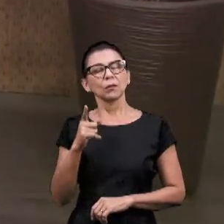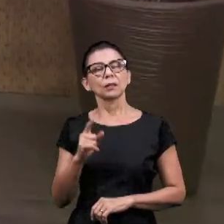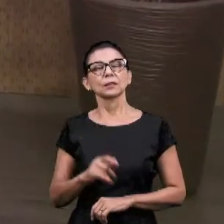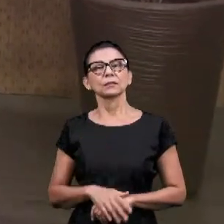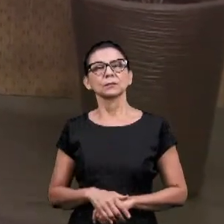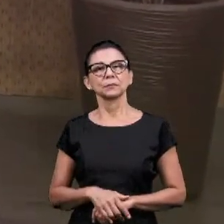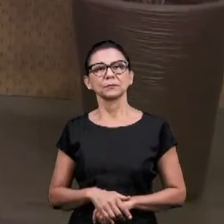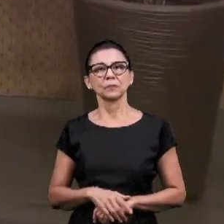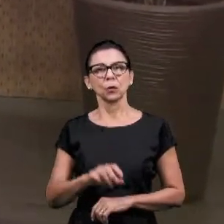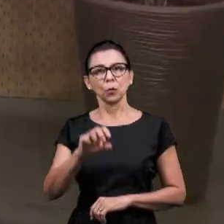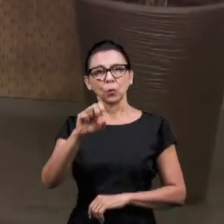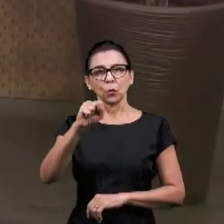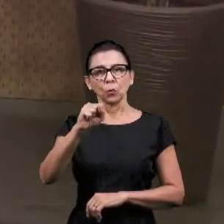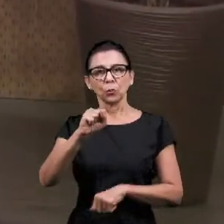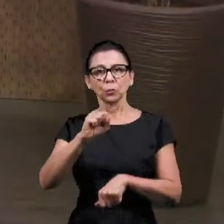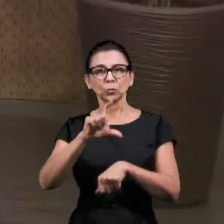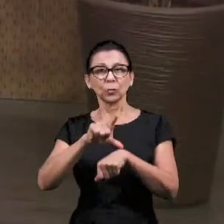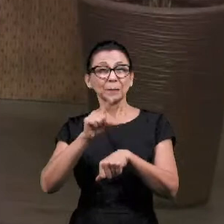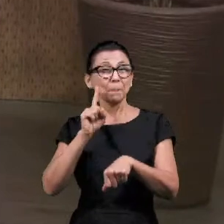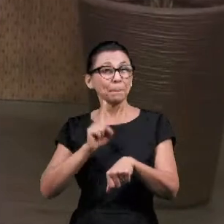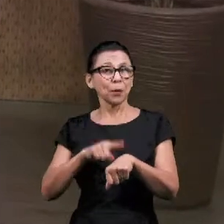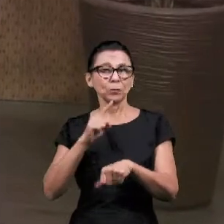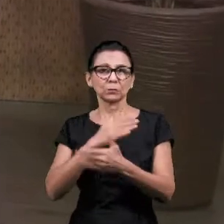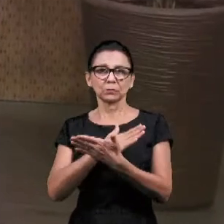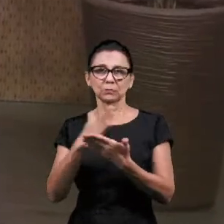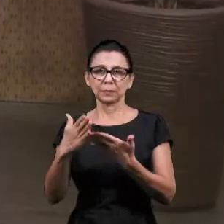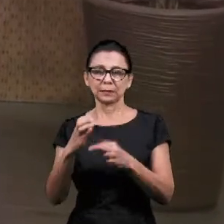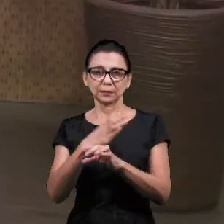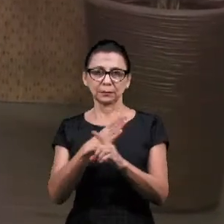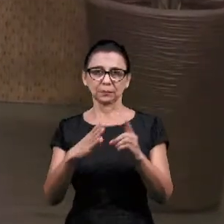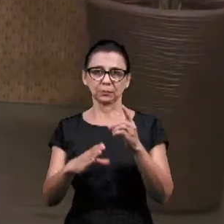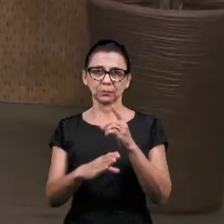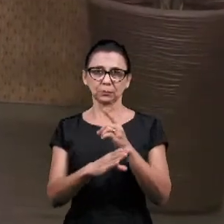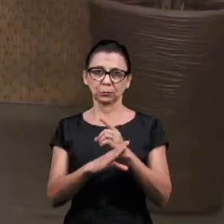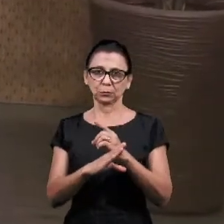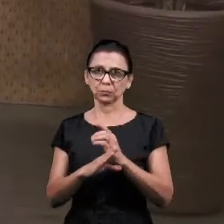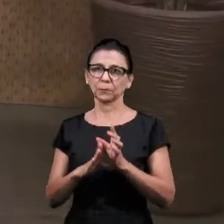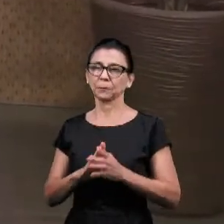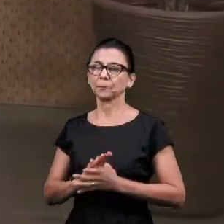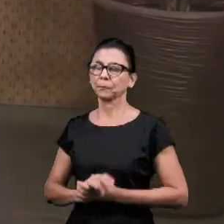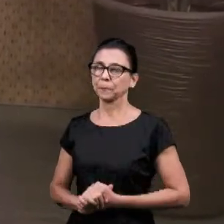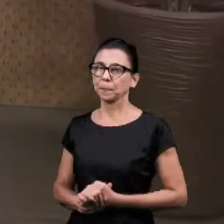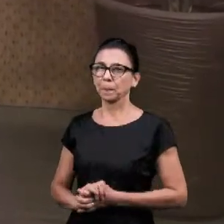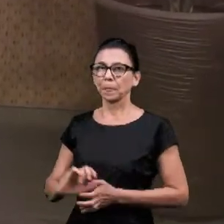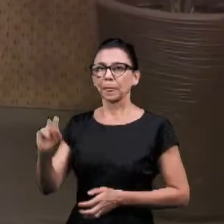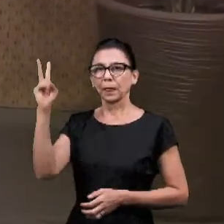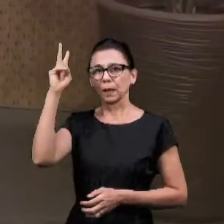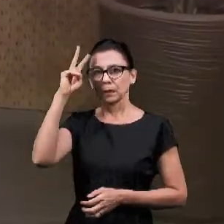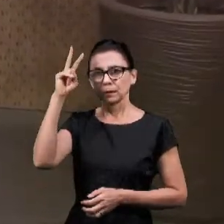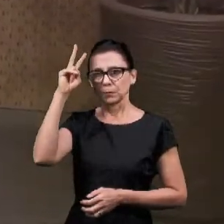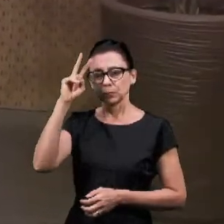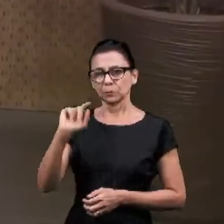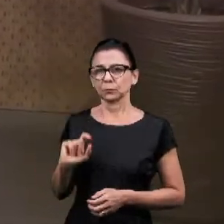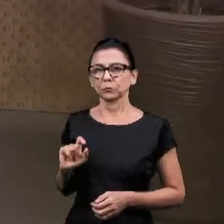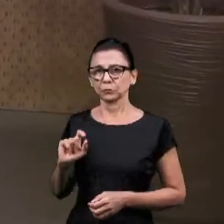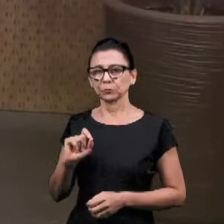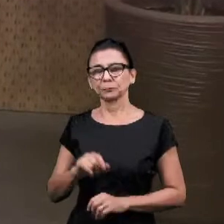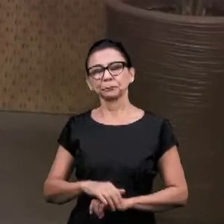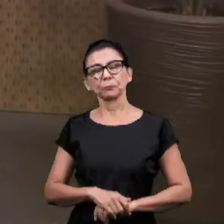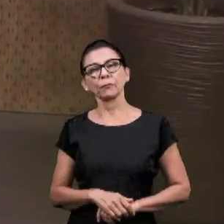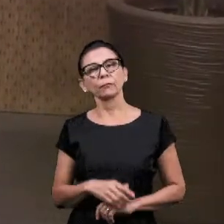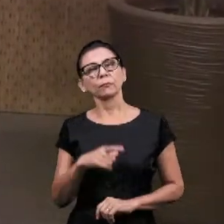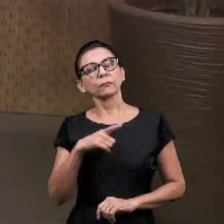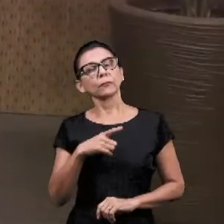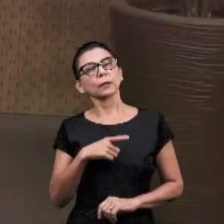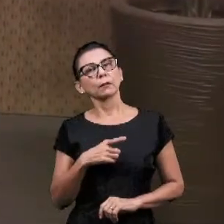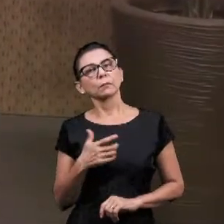horas em ponto. E eu quero te lembrar o seguinte. Há um trabalho que está sendo feito